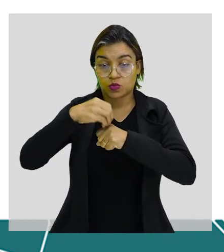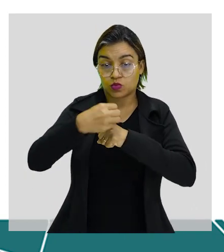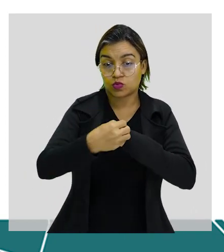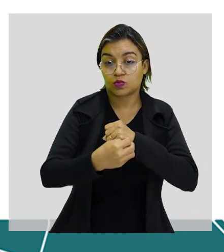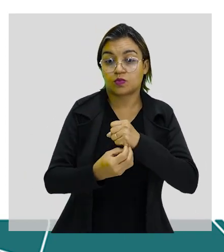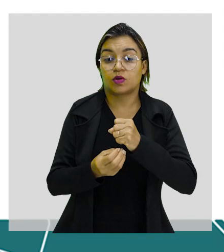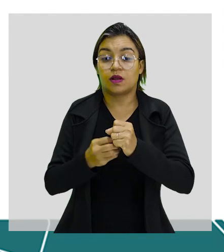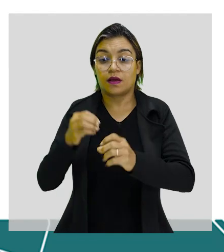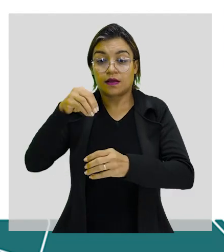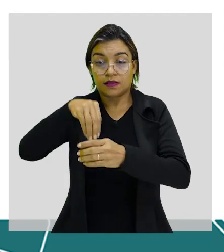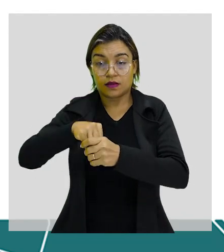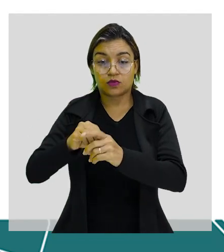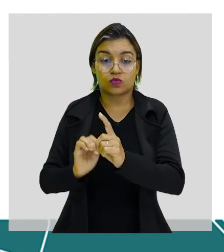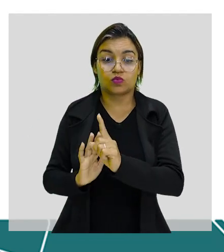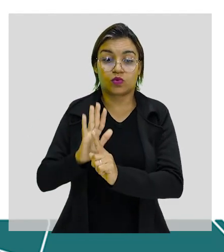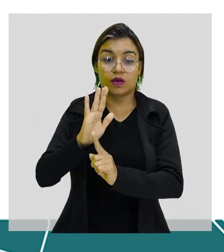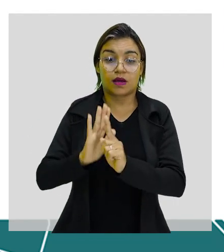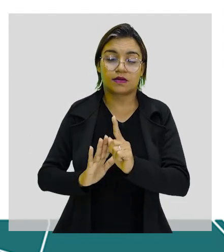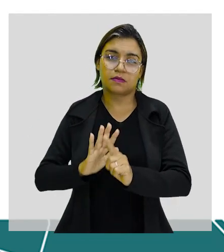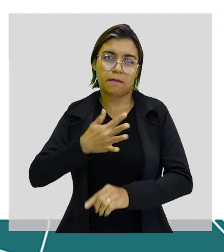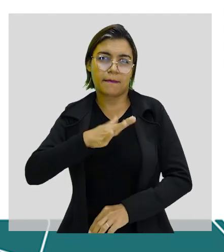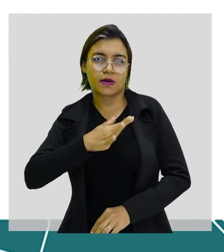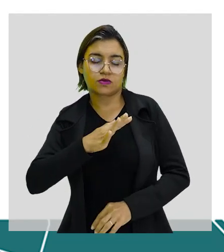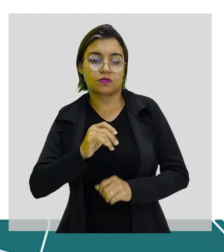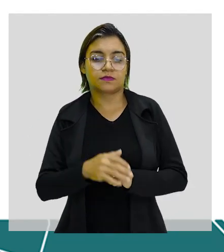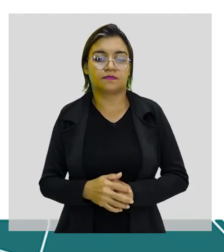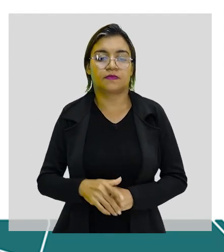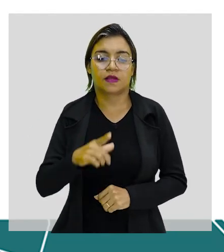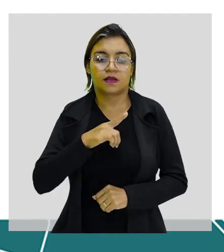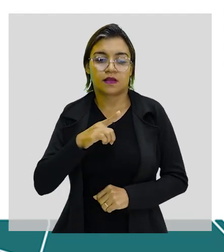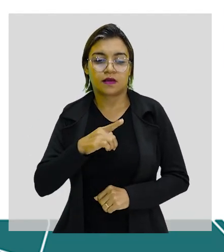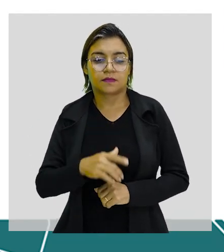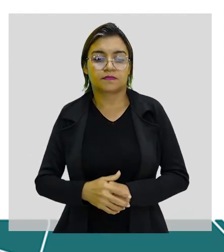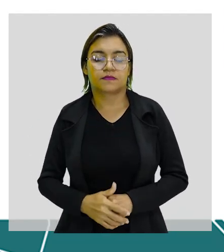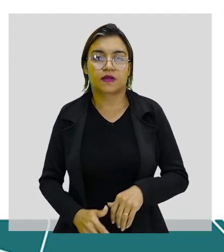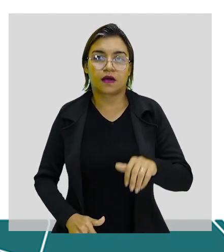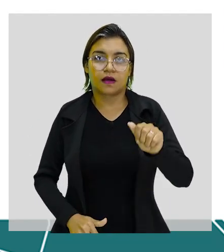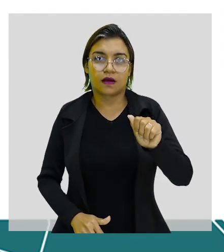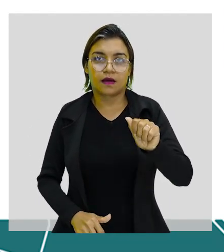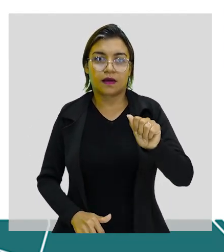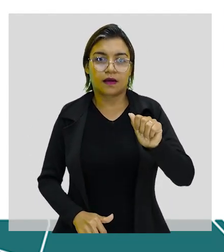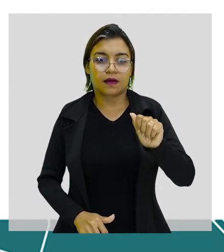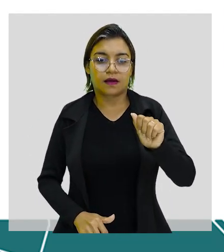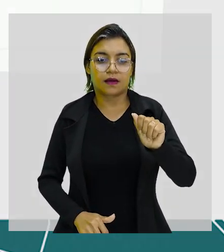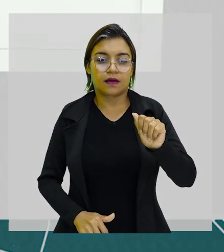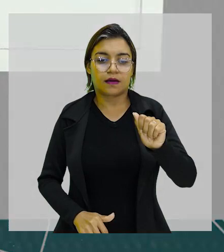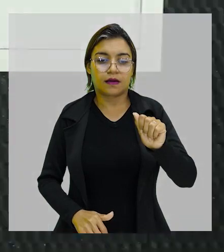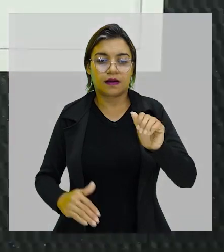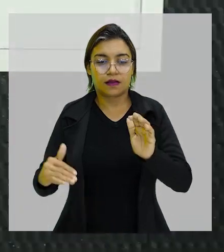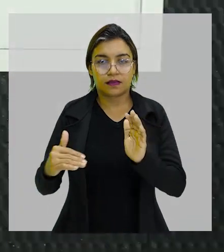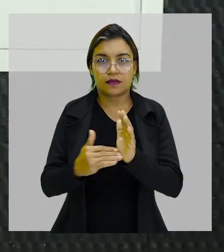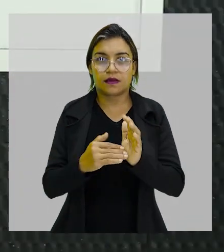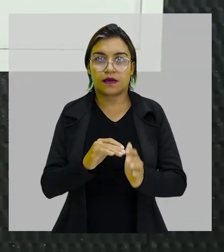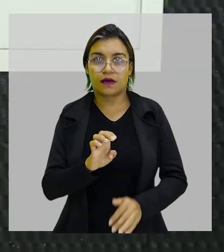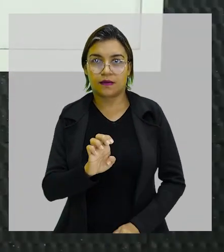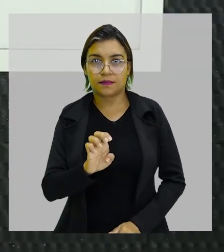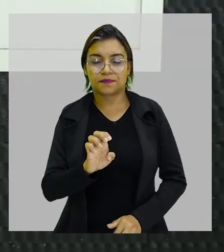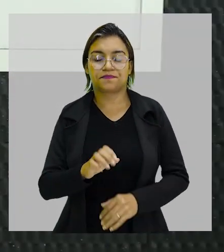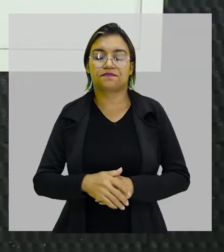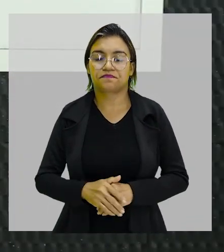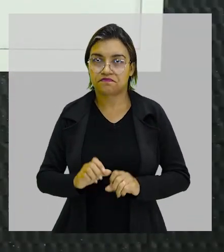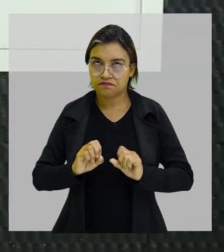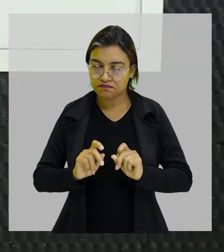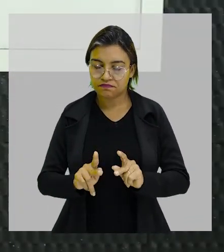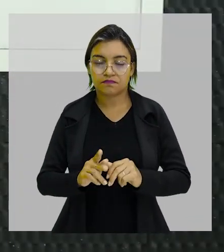é aproximadamente. Então tem as alternativas, né? Vai da letra A até a letra E,